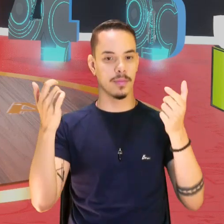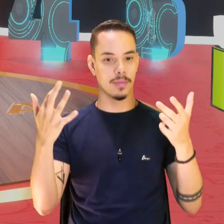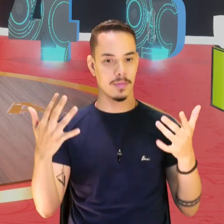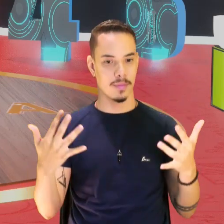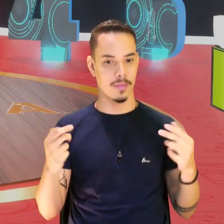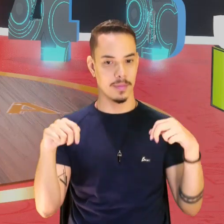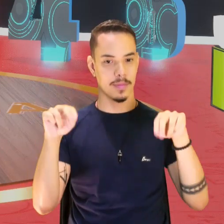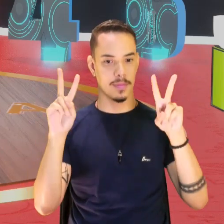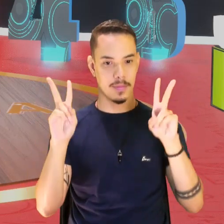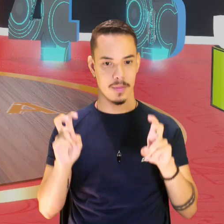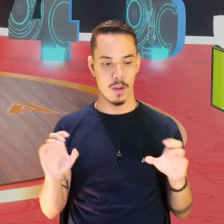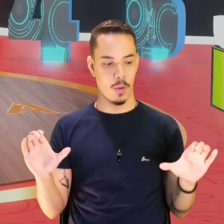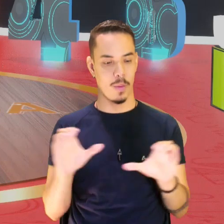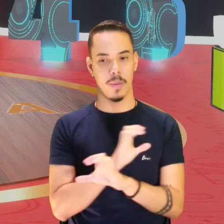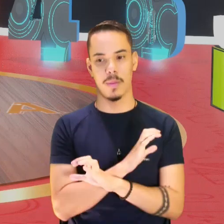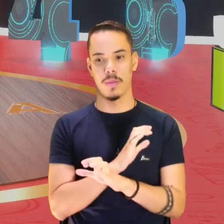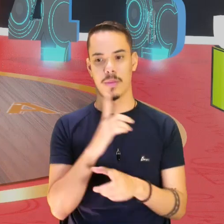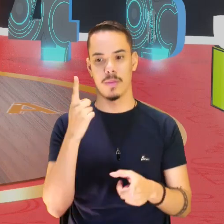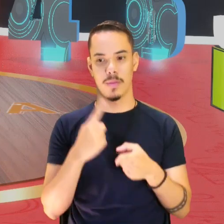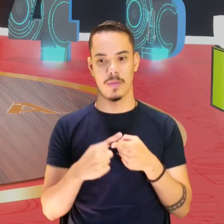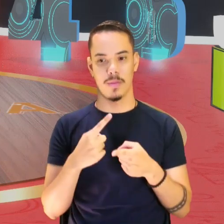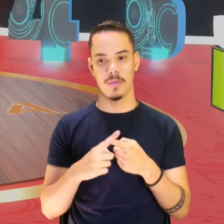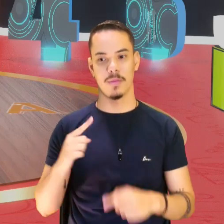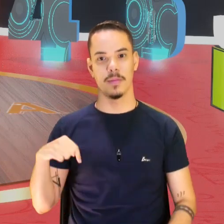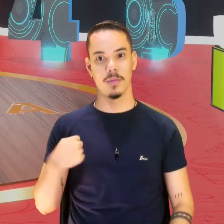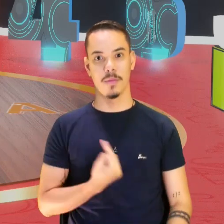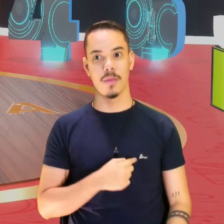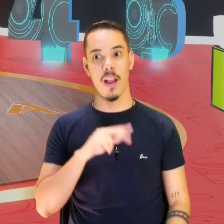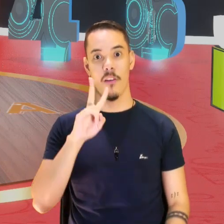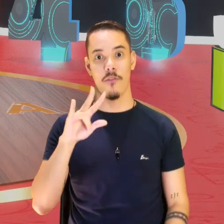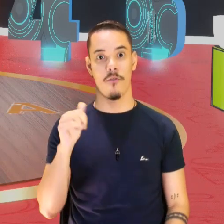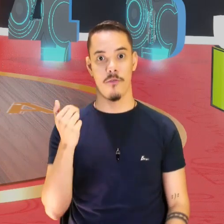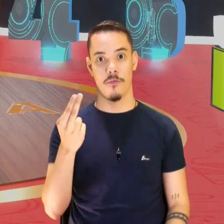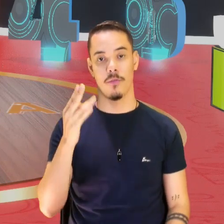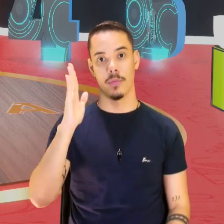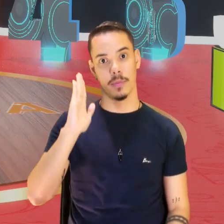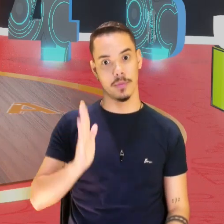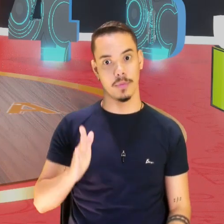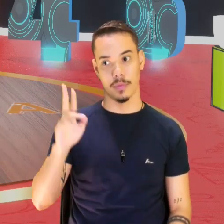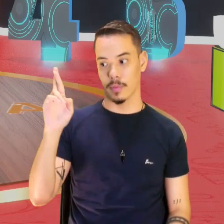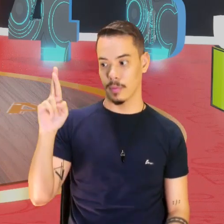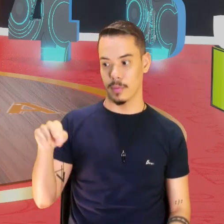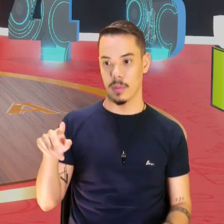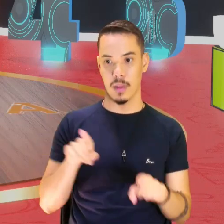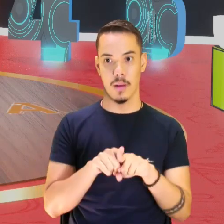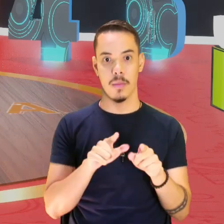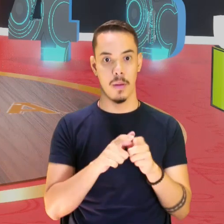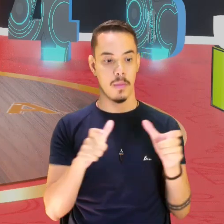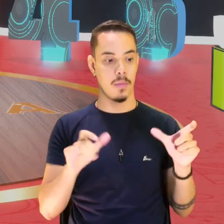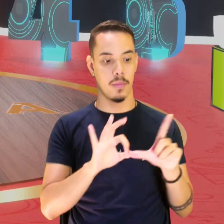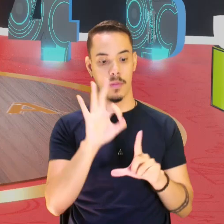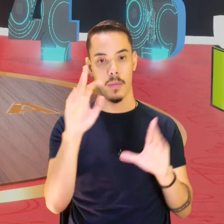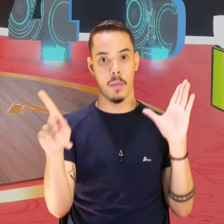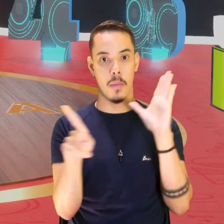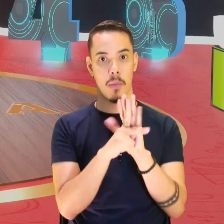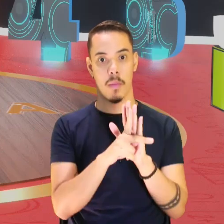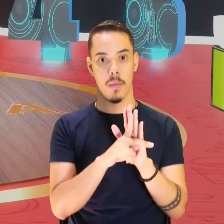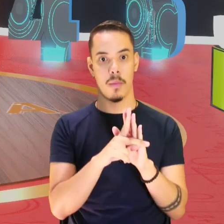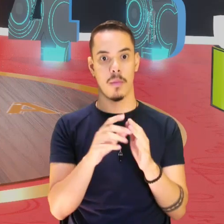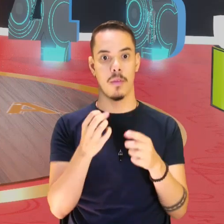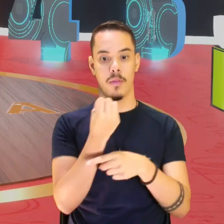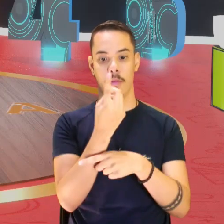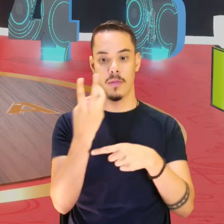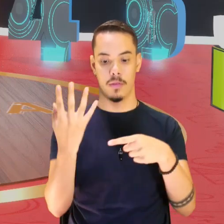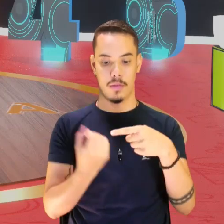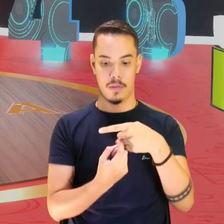maneira mais completa, porque a gente viu a razão, a gente viu a proporção, que é a igualdade entre duas frações, entre duas razões, e